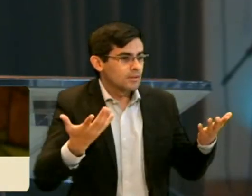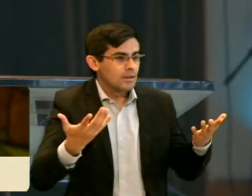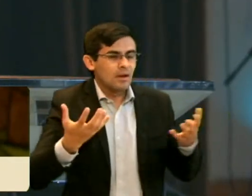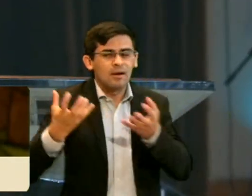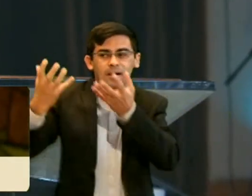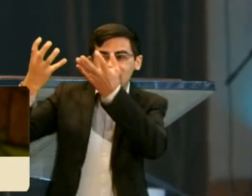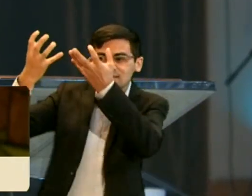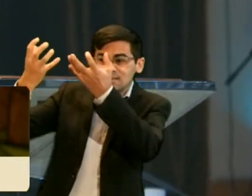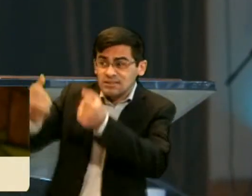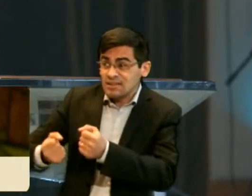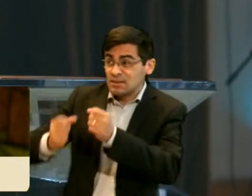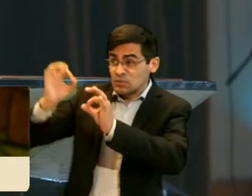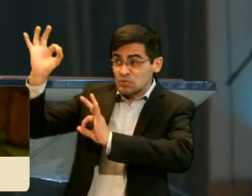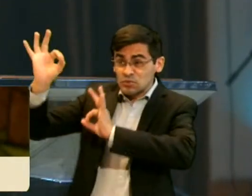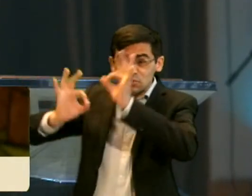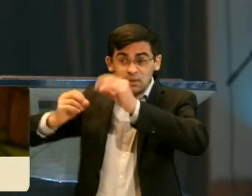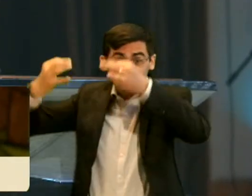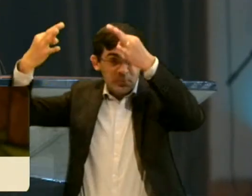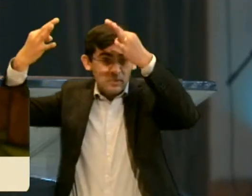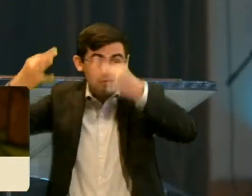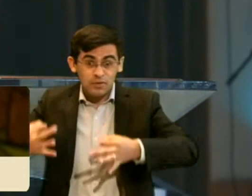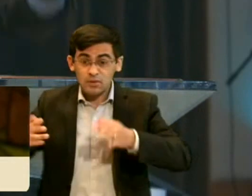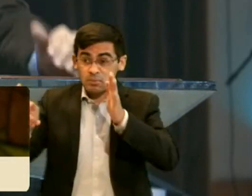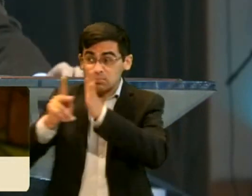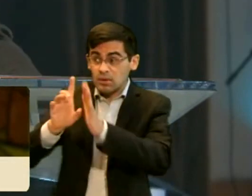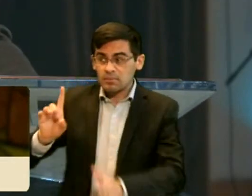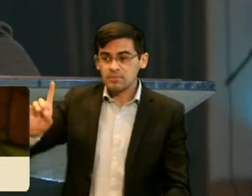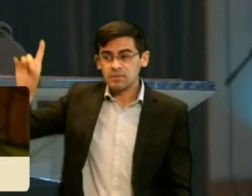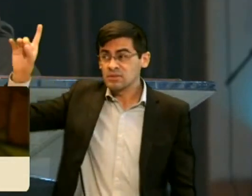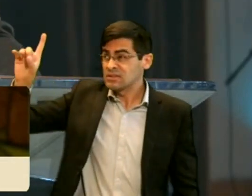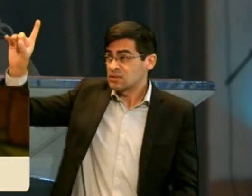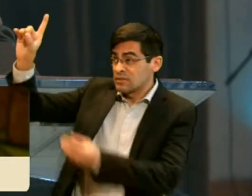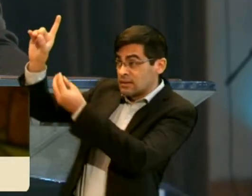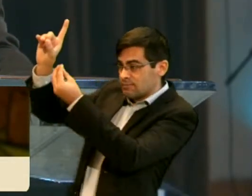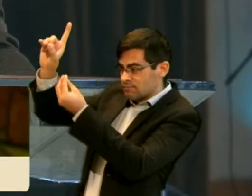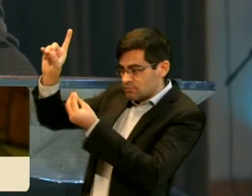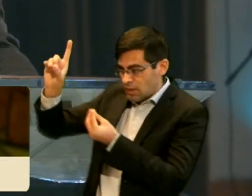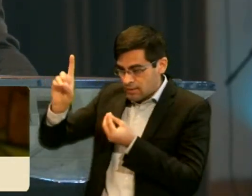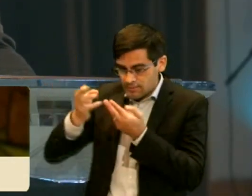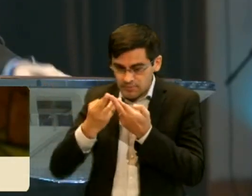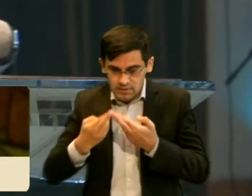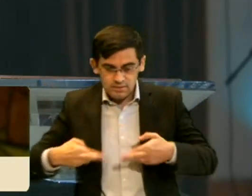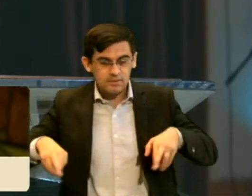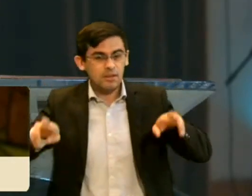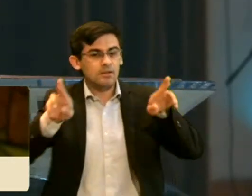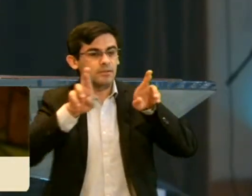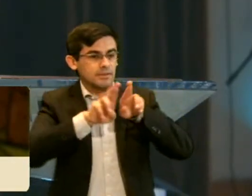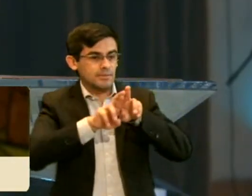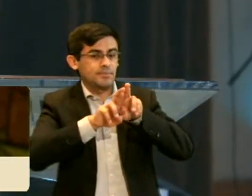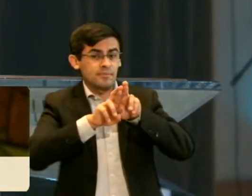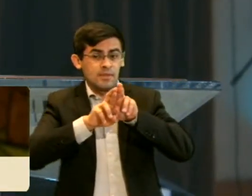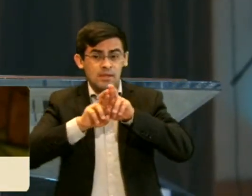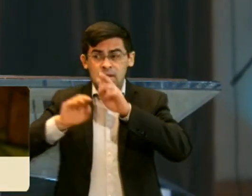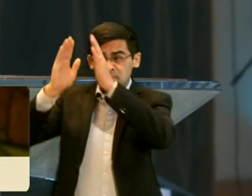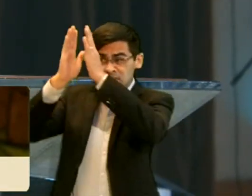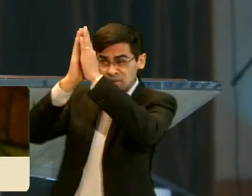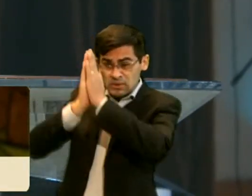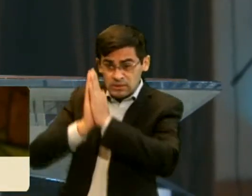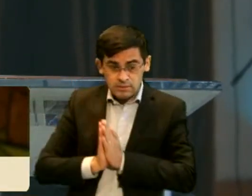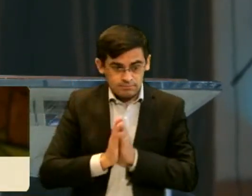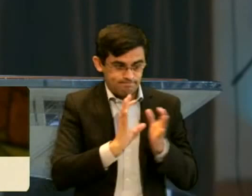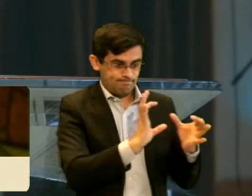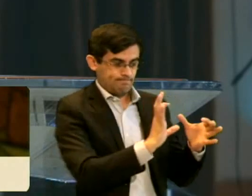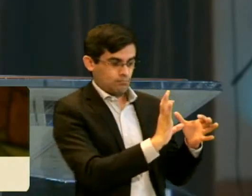plano perfeito de Deus e isso vai renovar a tua vida. Mas a adoração aqui nesse